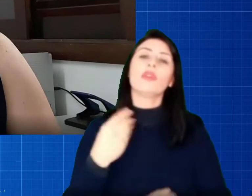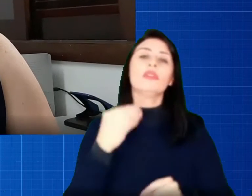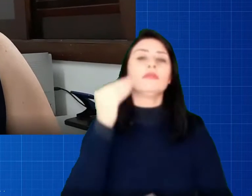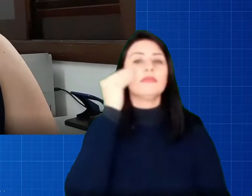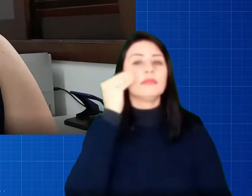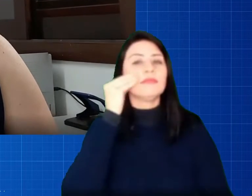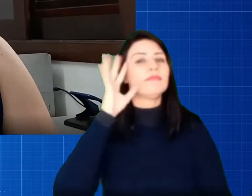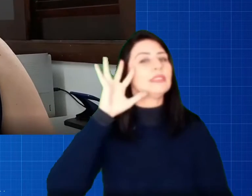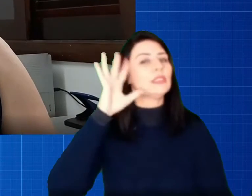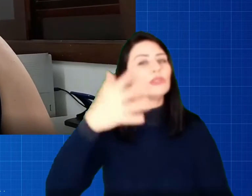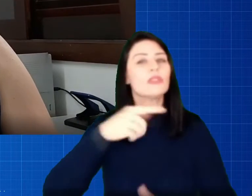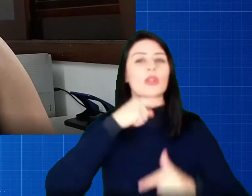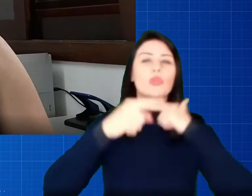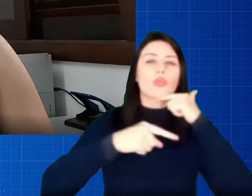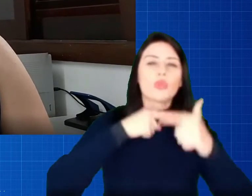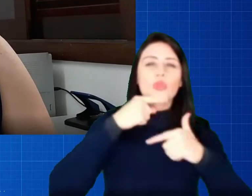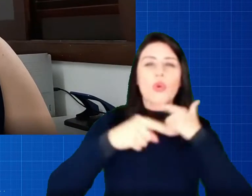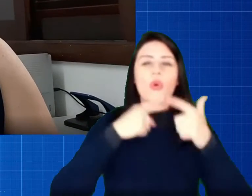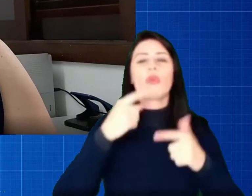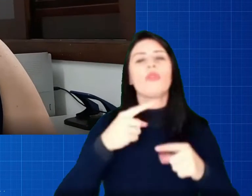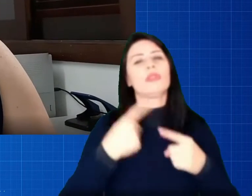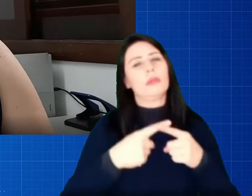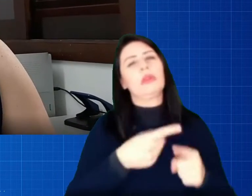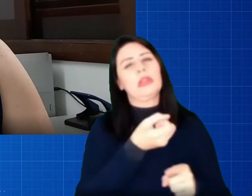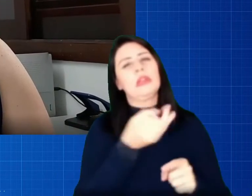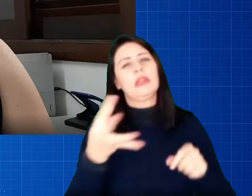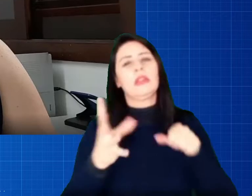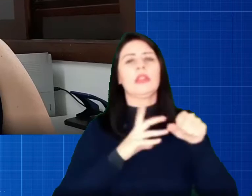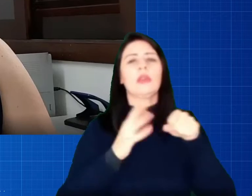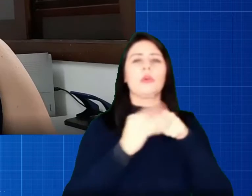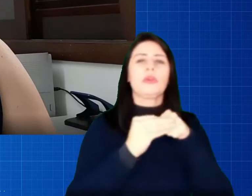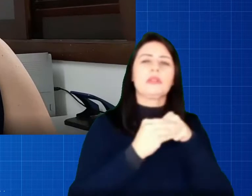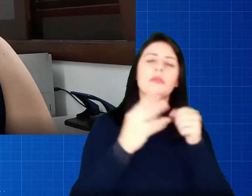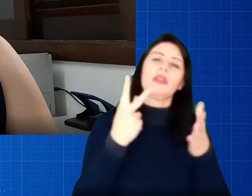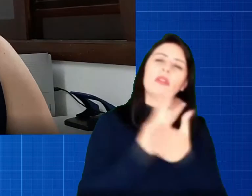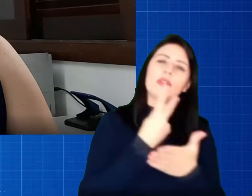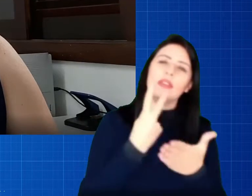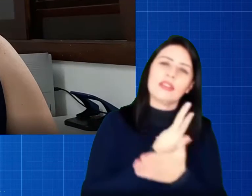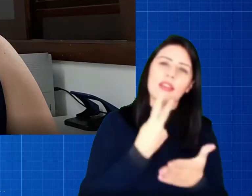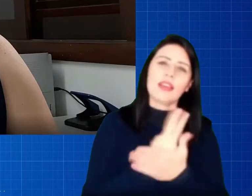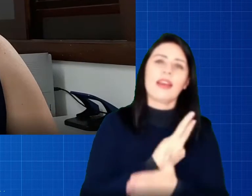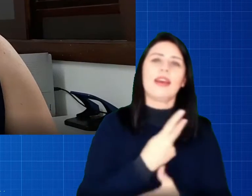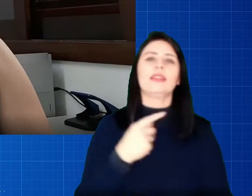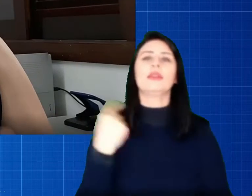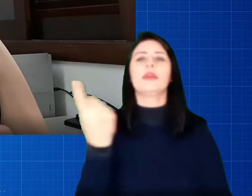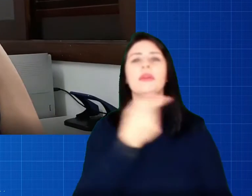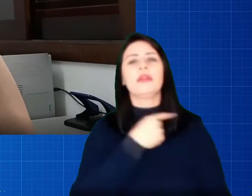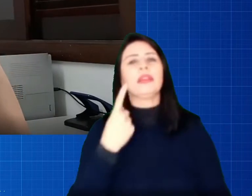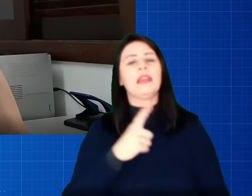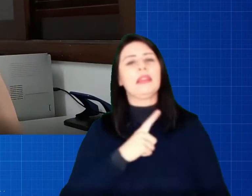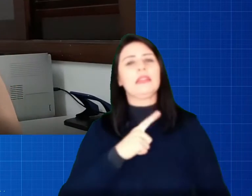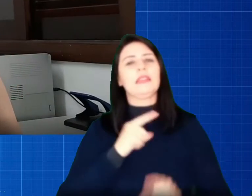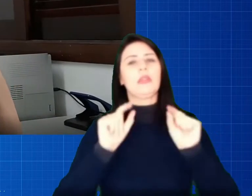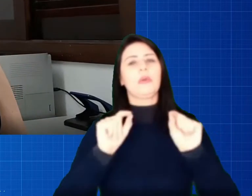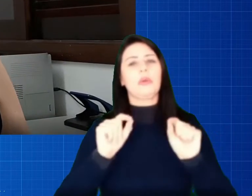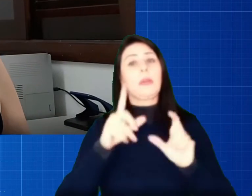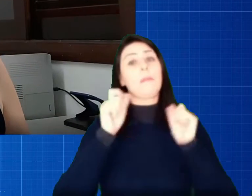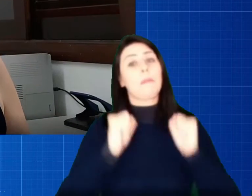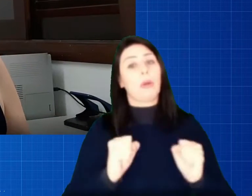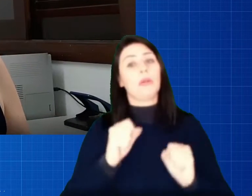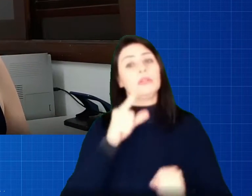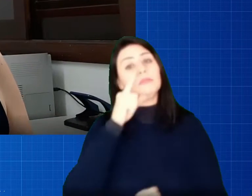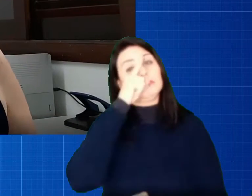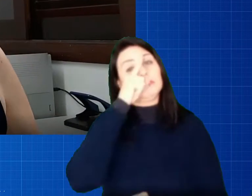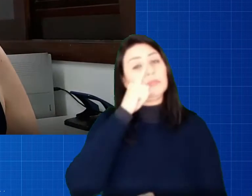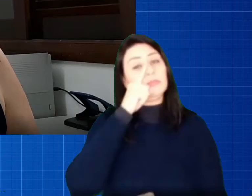tentamos, né, sanar essas dúvidas, porque muitas vezes vem conhecimentos muito errados. E eles acabam se colocando em